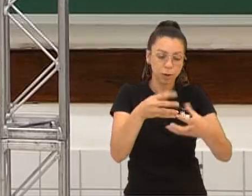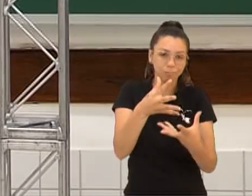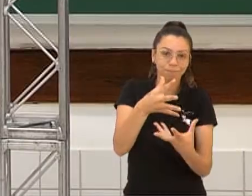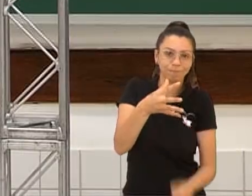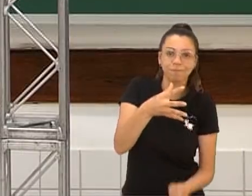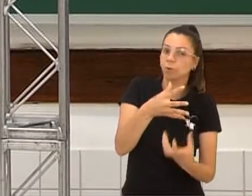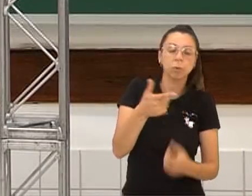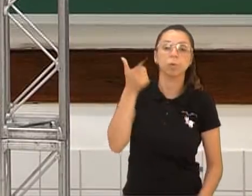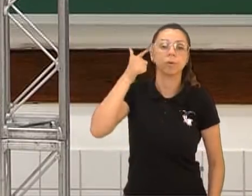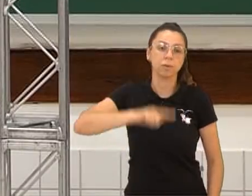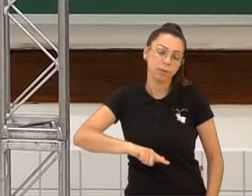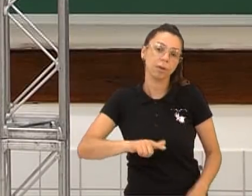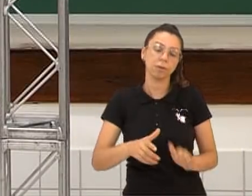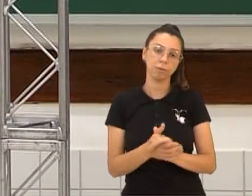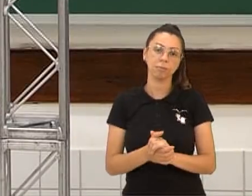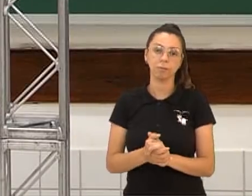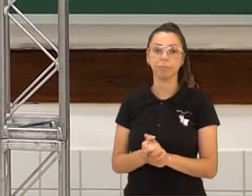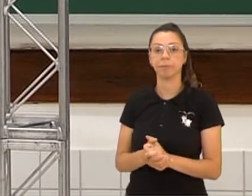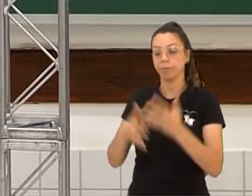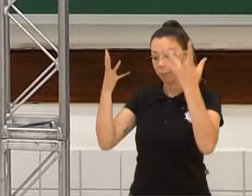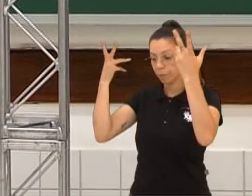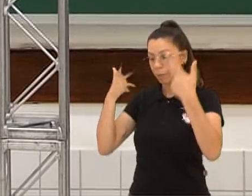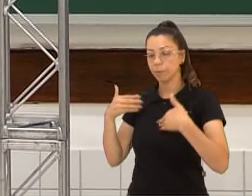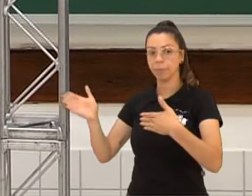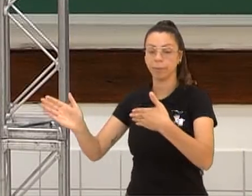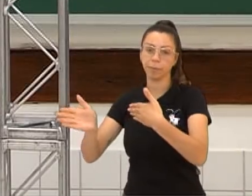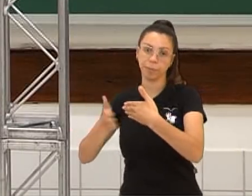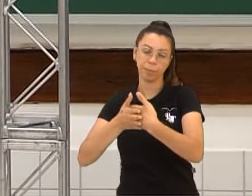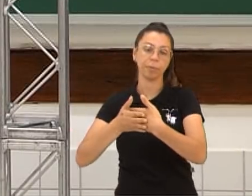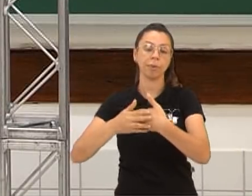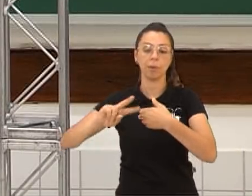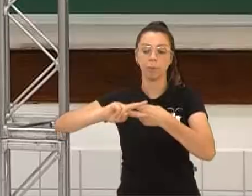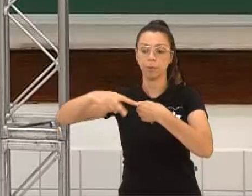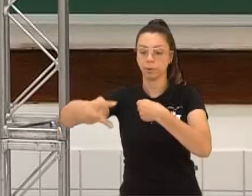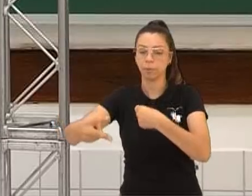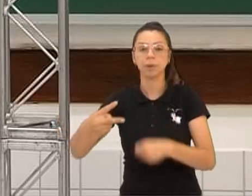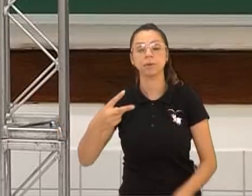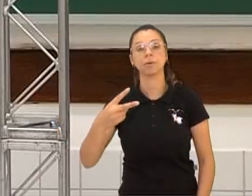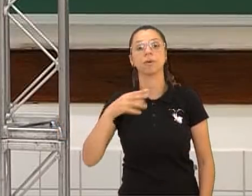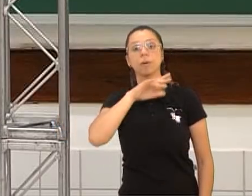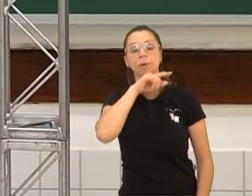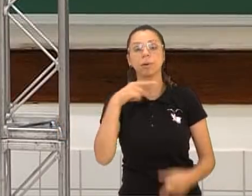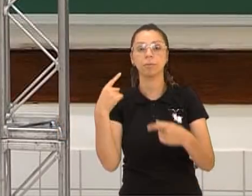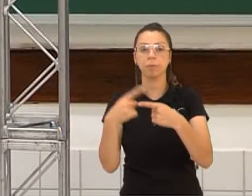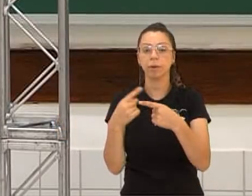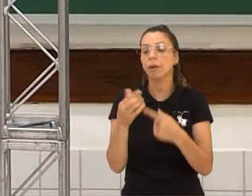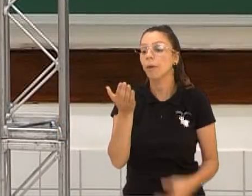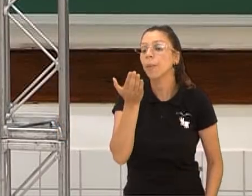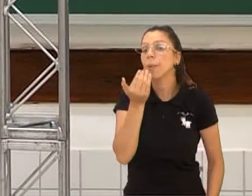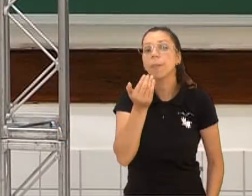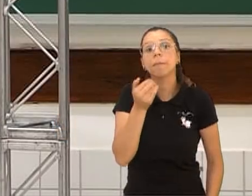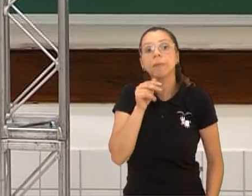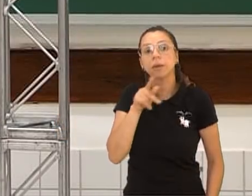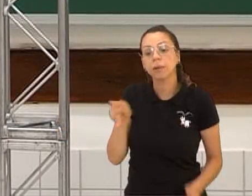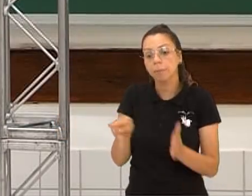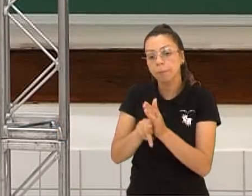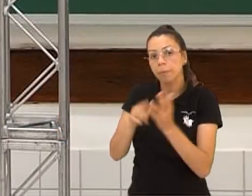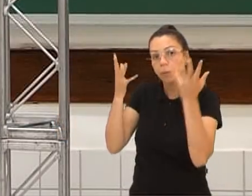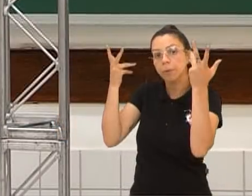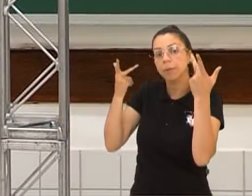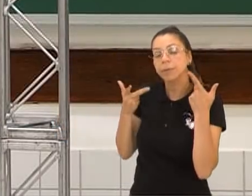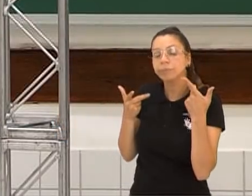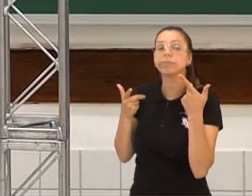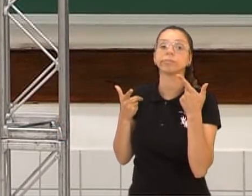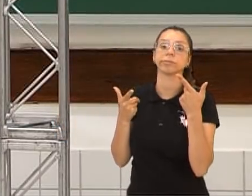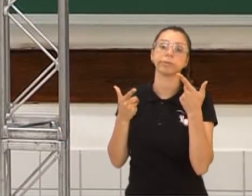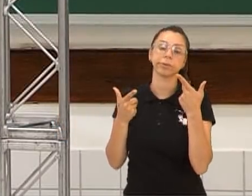E os animais confinados têm uma consequência ruim, que a alimentação desses animais, por vezes, tem alguns elementos que são introduzidos